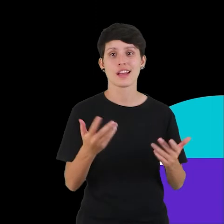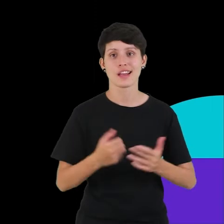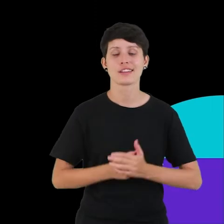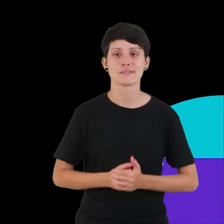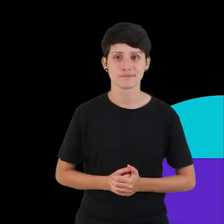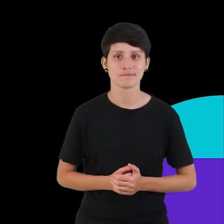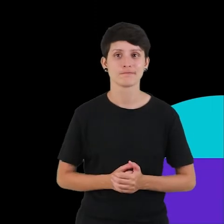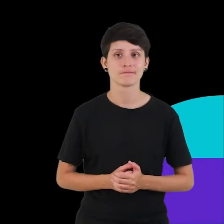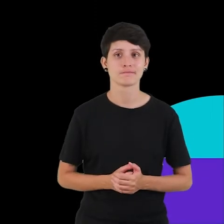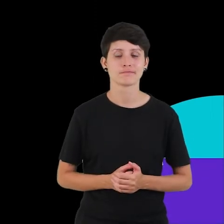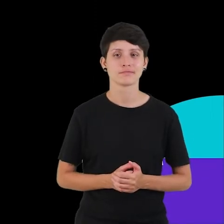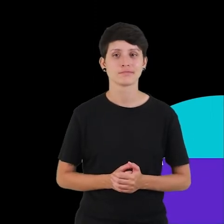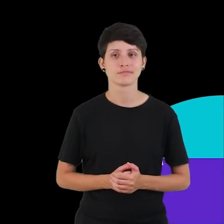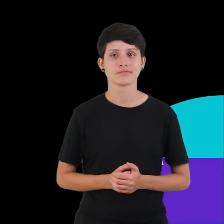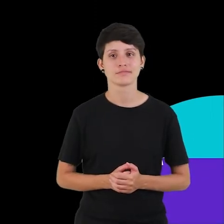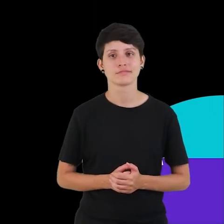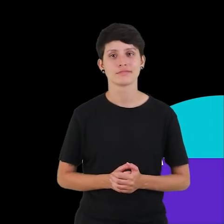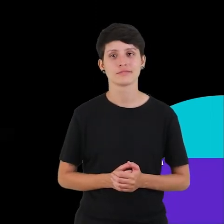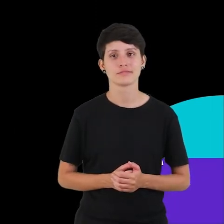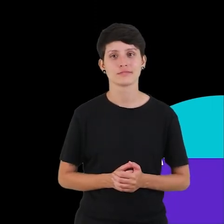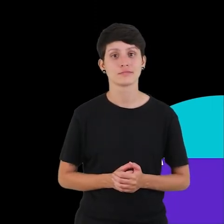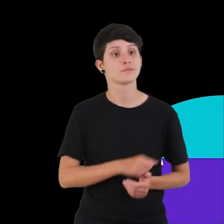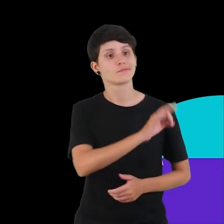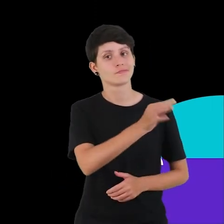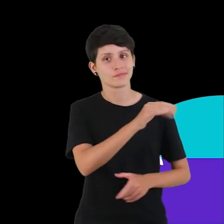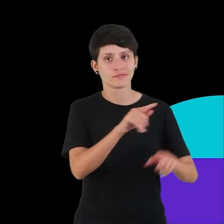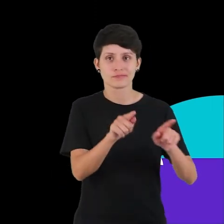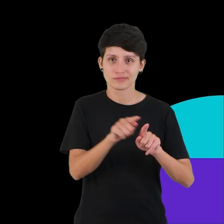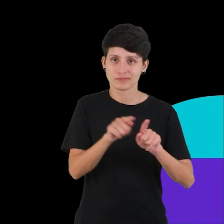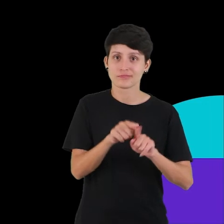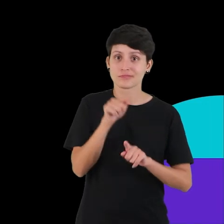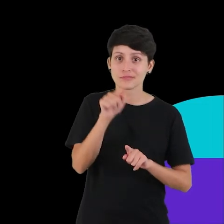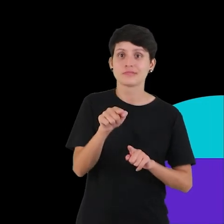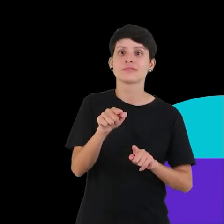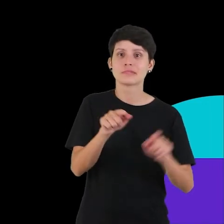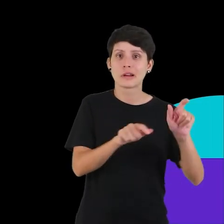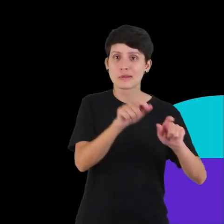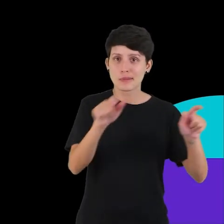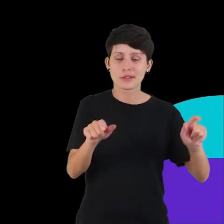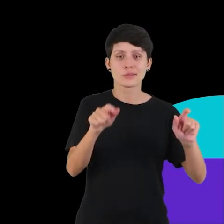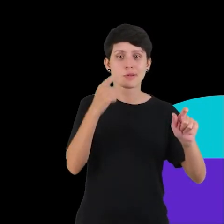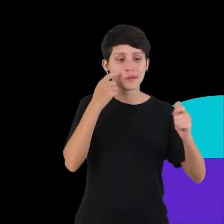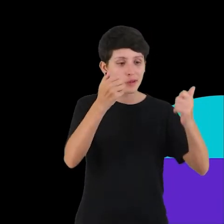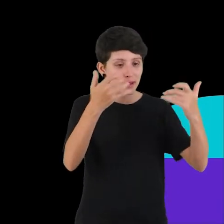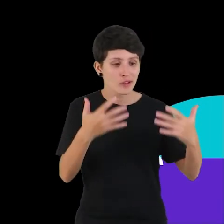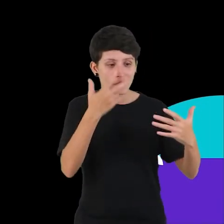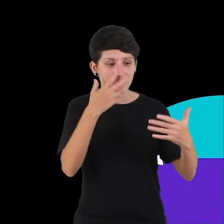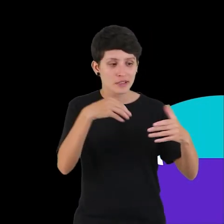Para quem não captou, é do mesmo programa que eles estão falando, né? Então, o primeiro programa é esse